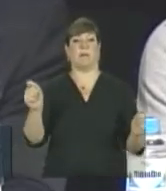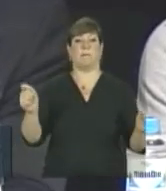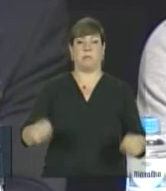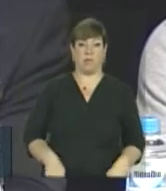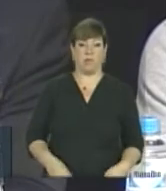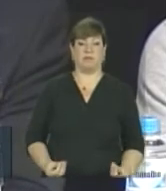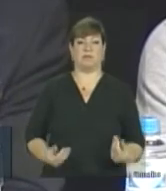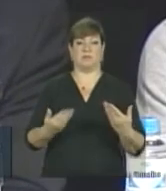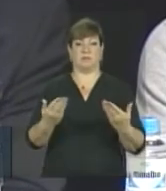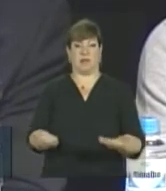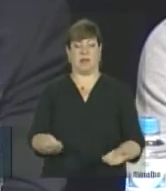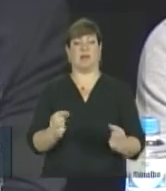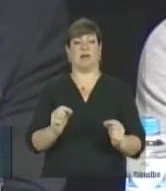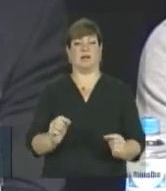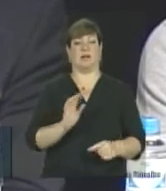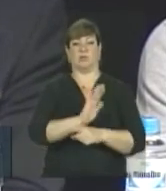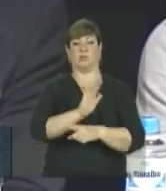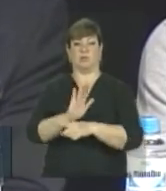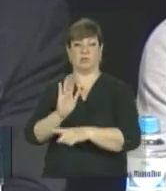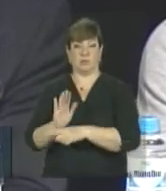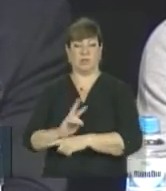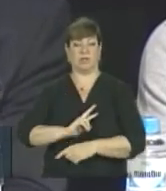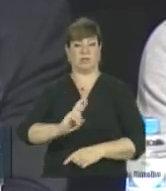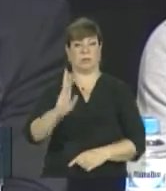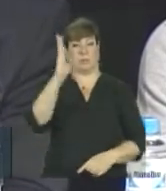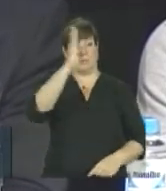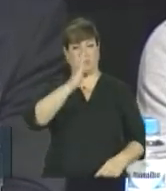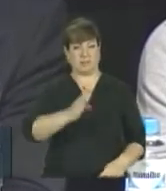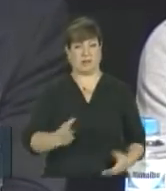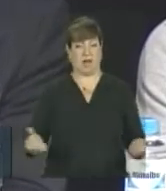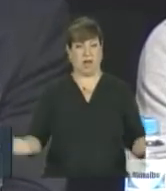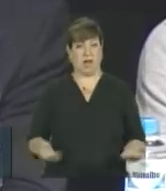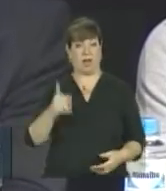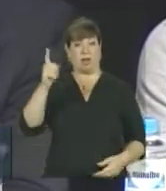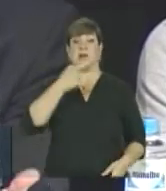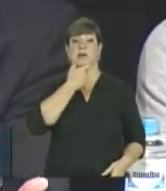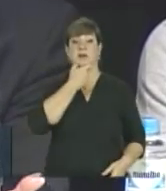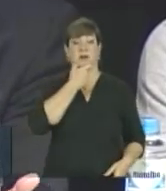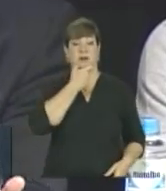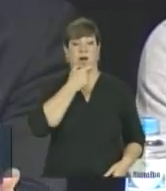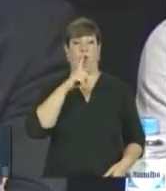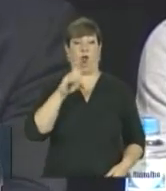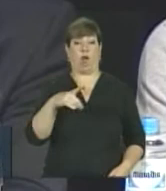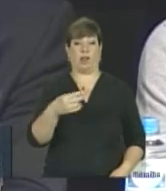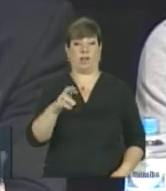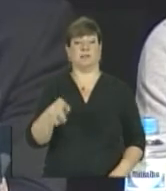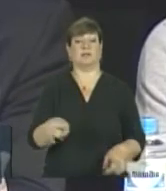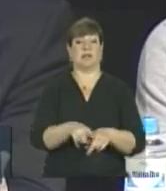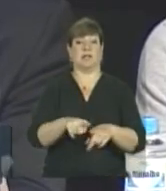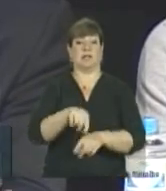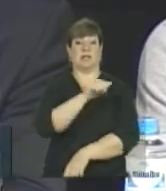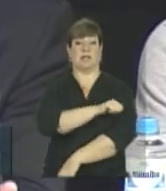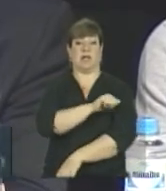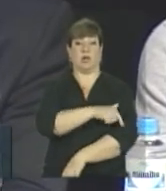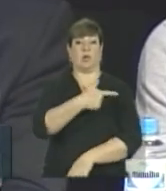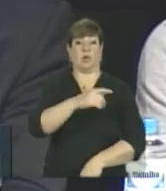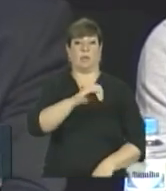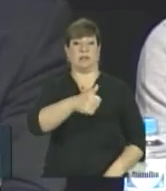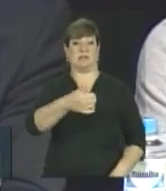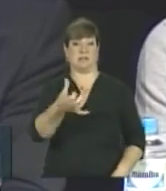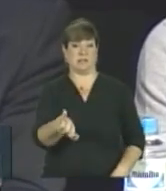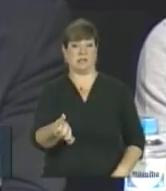nossa contribuição para o resultado brasileiro agora em Londres e principalmente no Rio 2016,